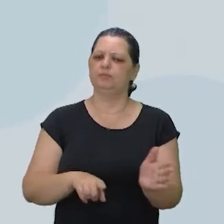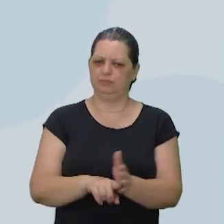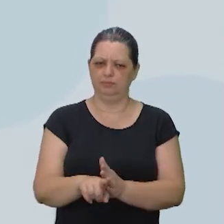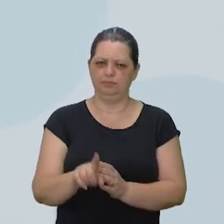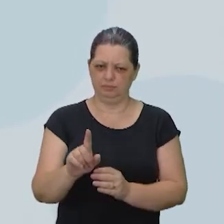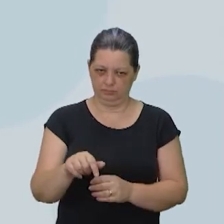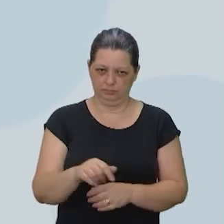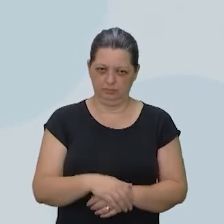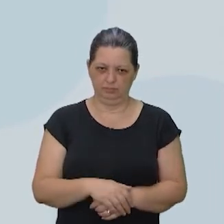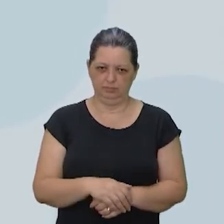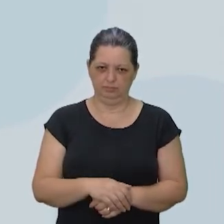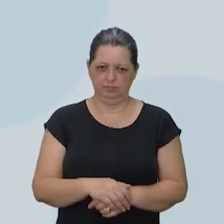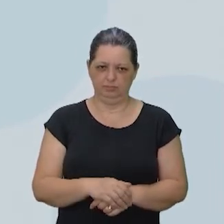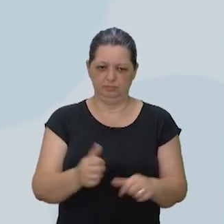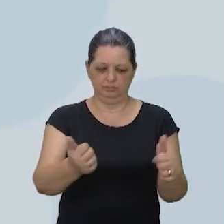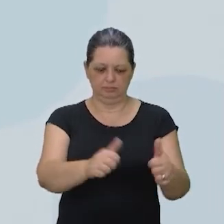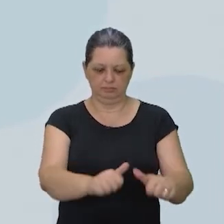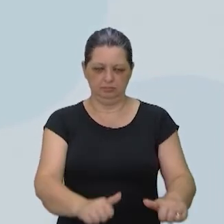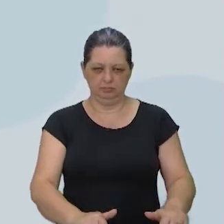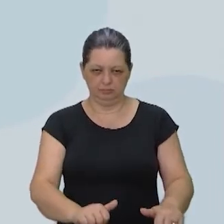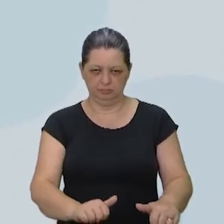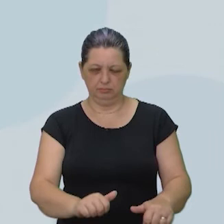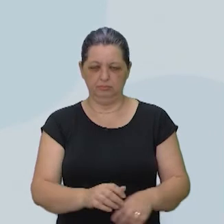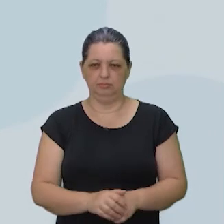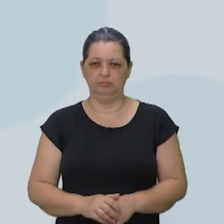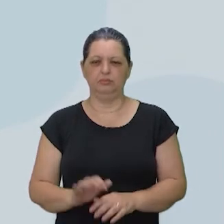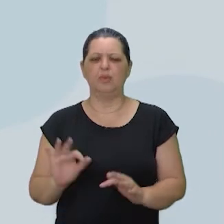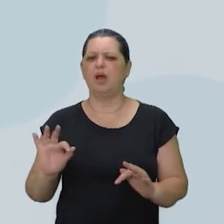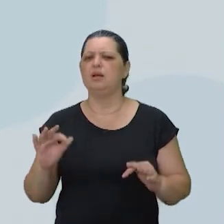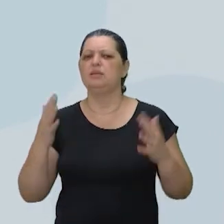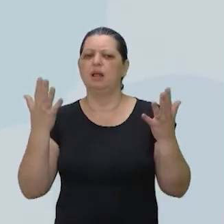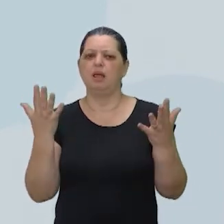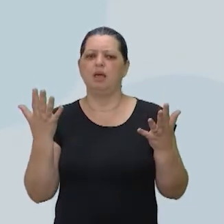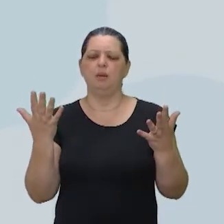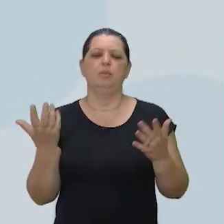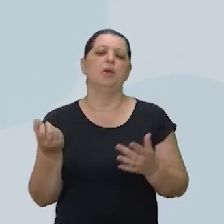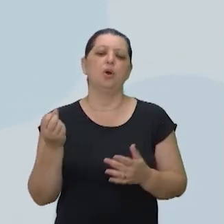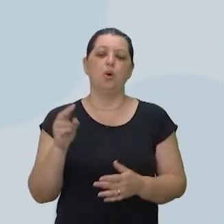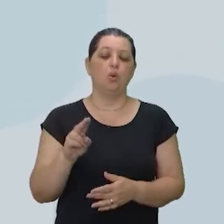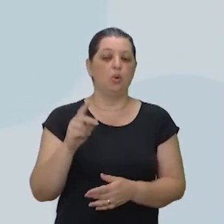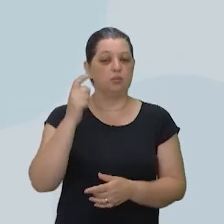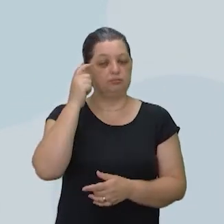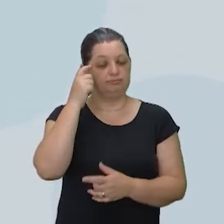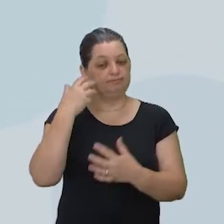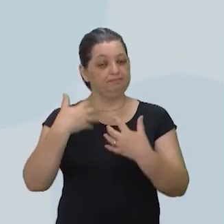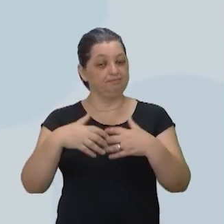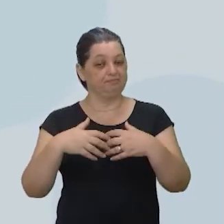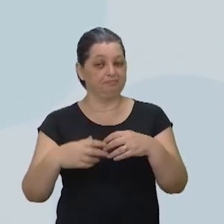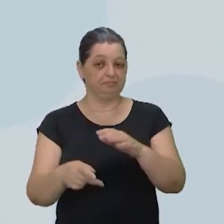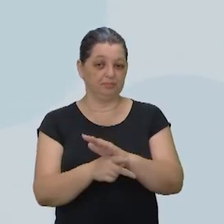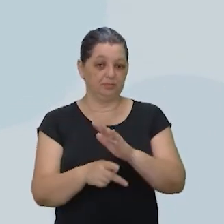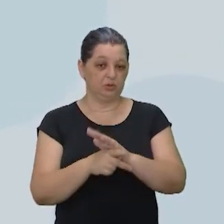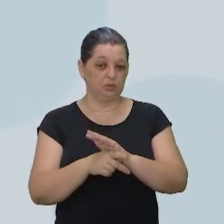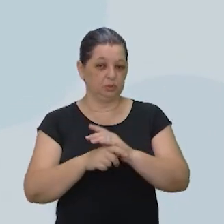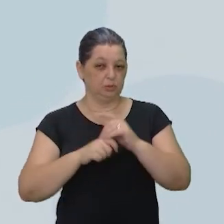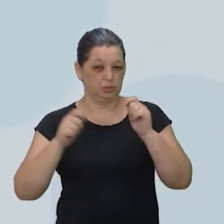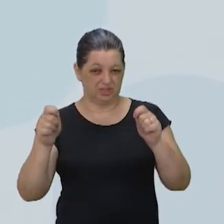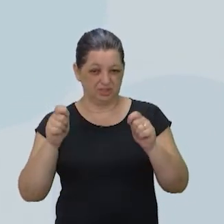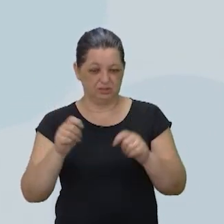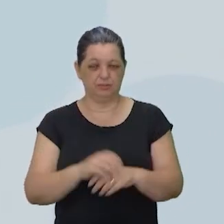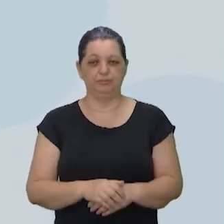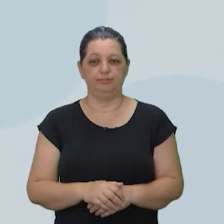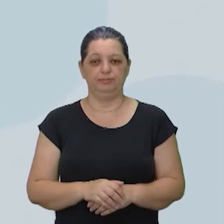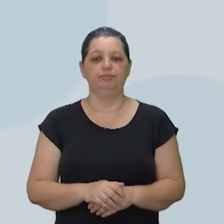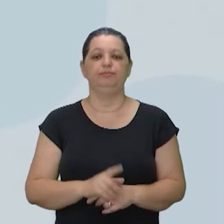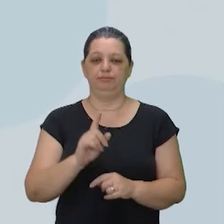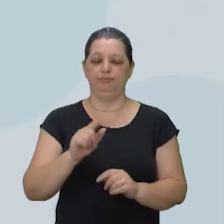de monumento que celebra ou que traz à tona aí uma reflexão, um protesto? É um monumento